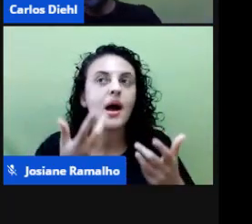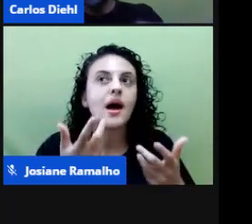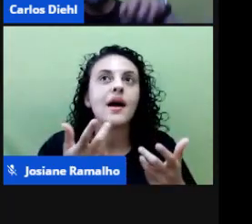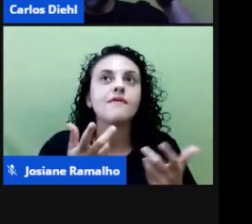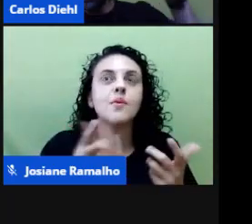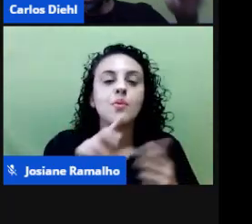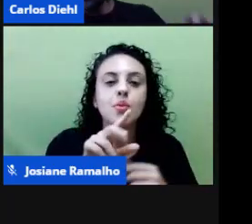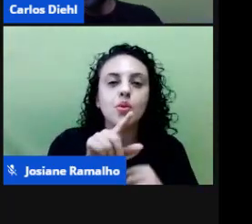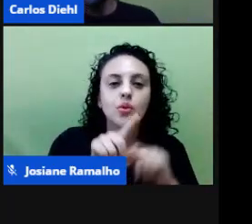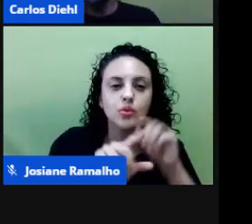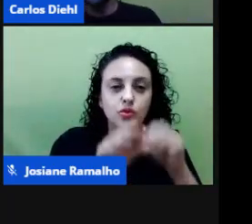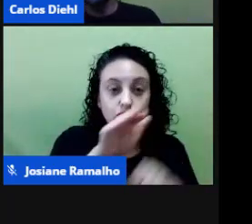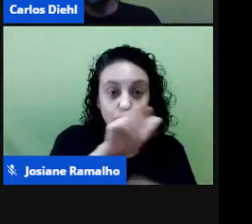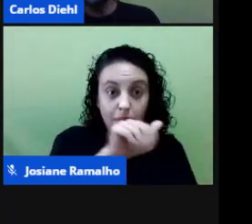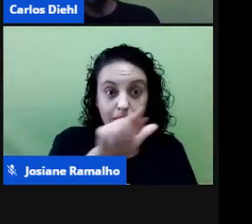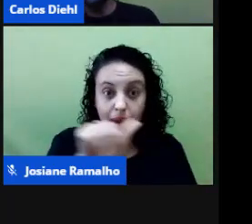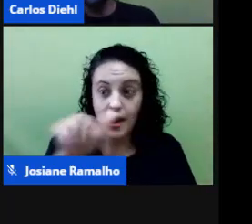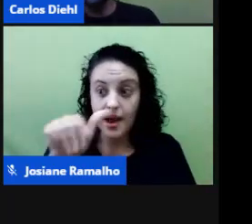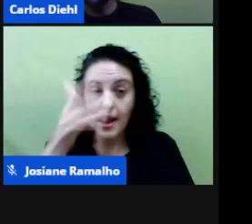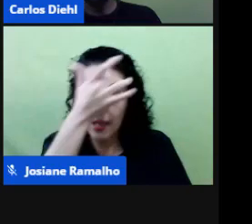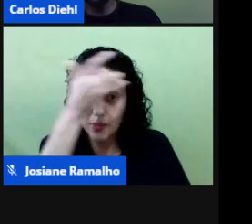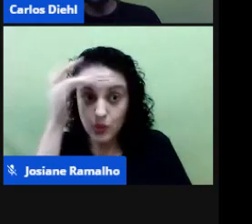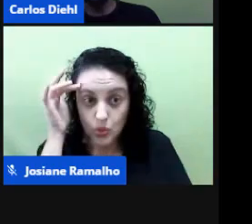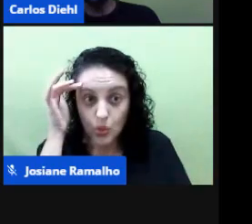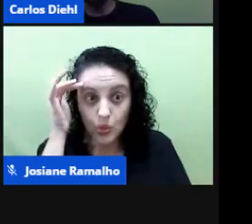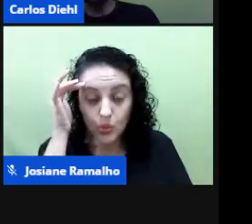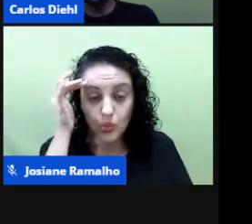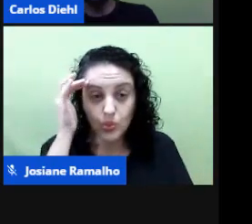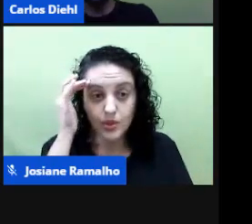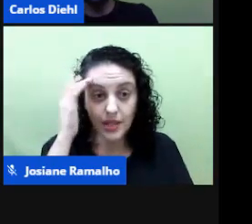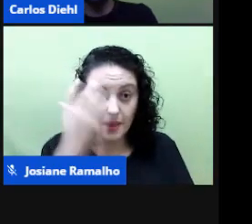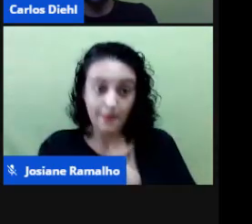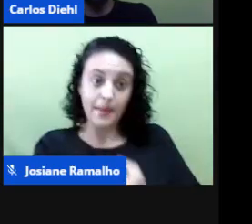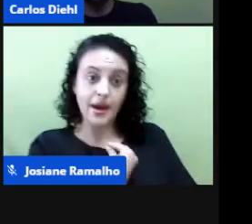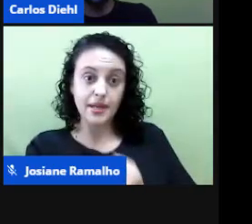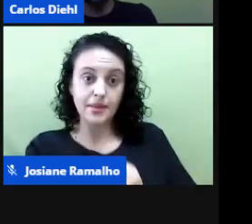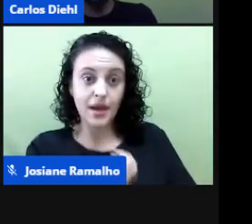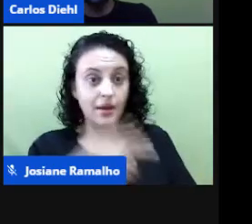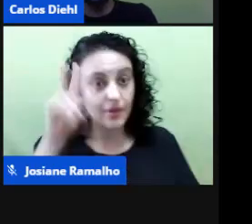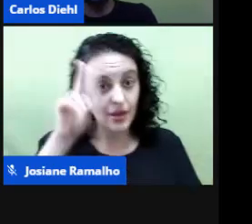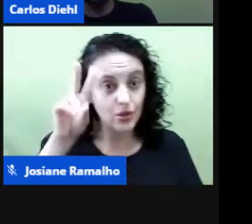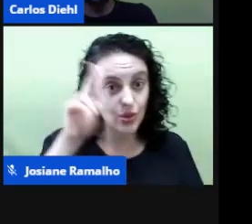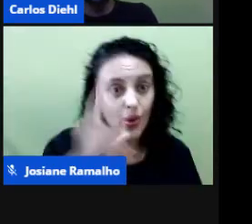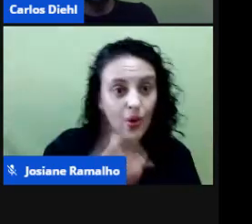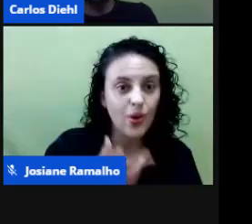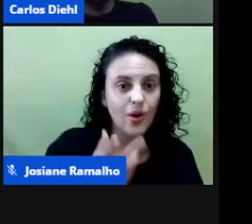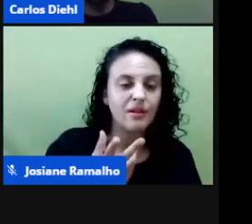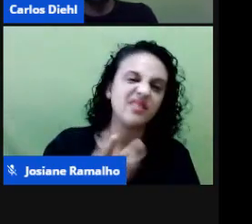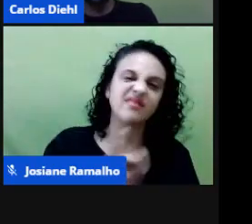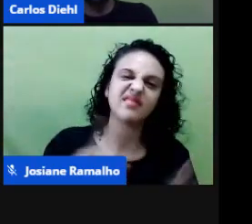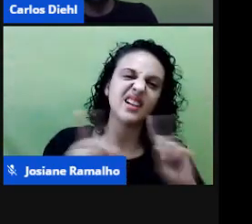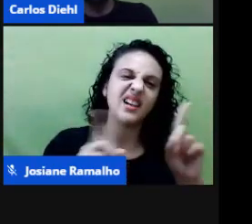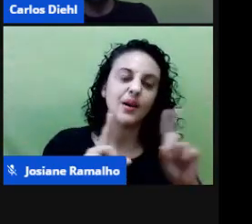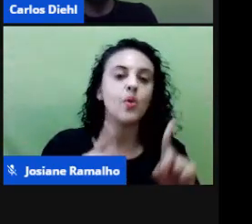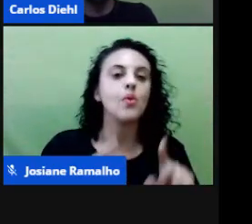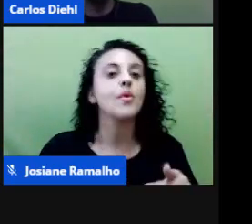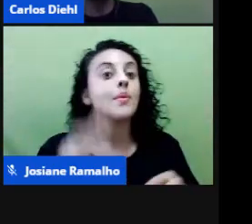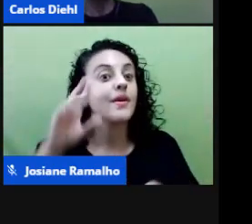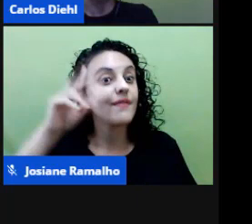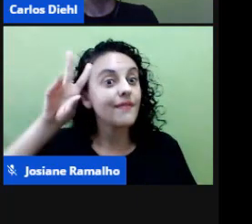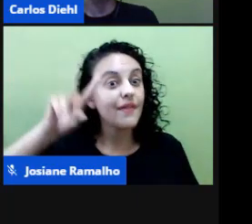CRAS, reportagens que saíram da TV, mas a gente resolveu ficcionalizar isso. O que a gente